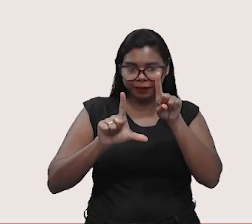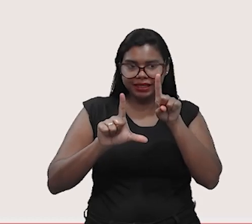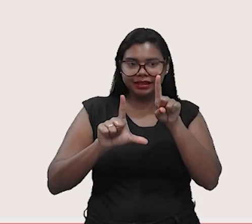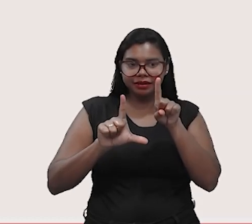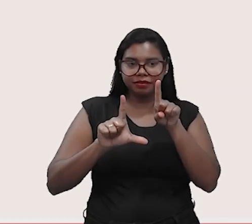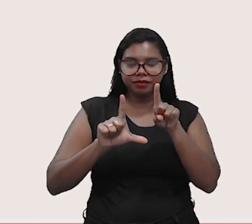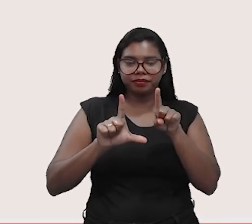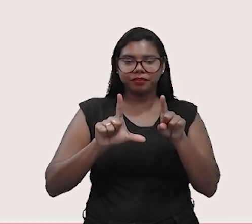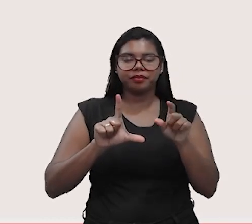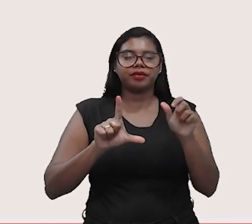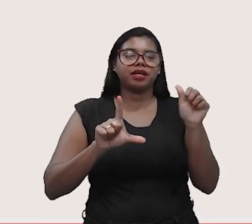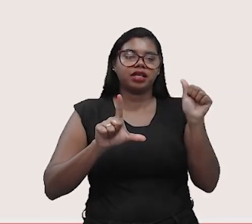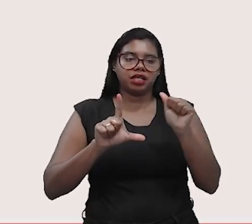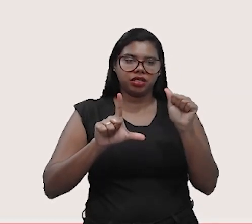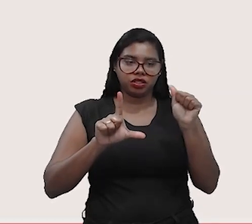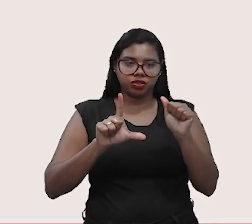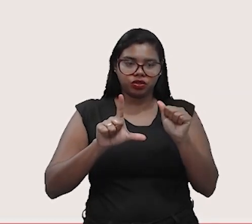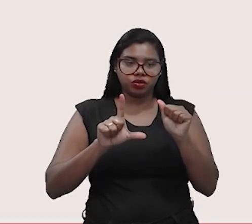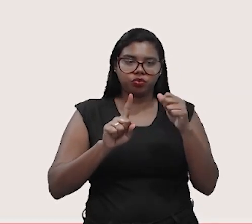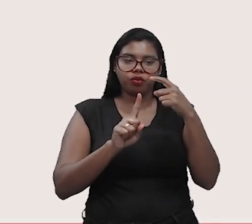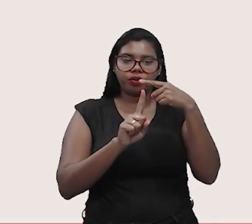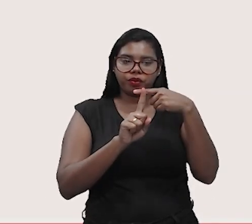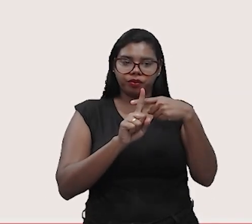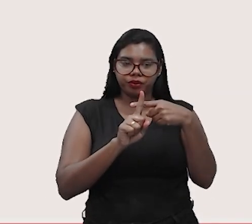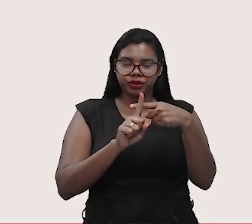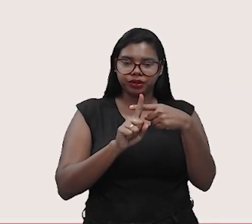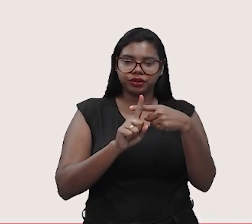positivo, e a parábola em suspensão,